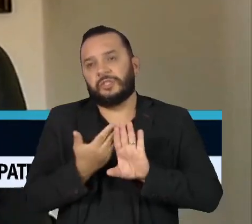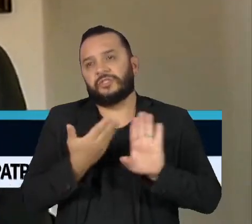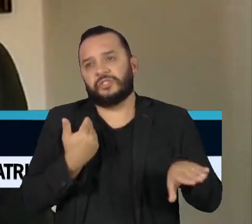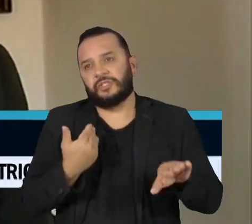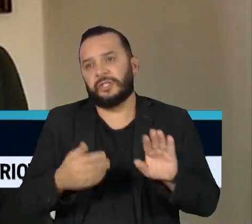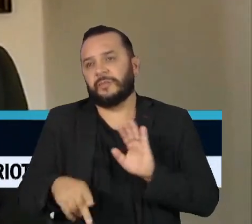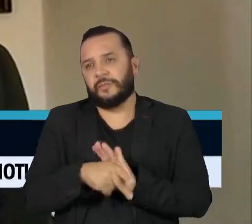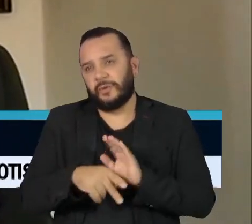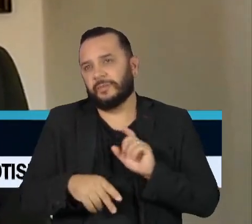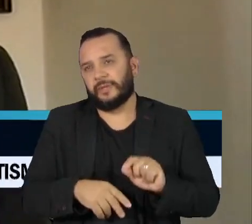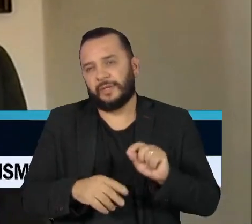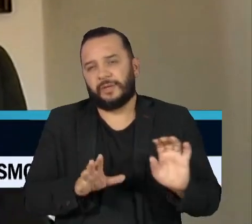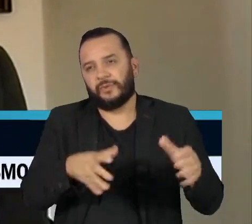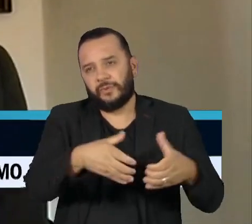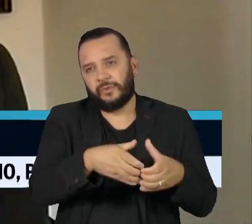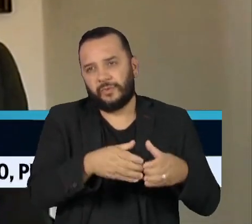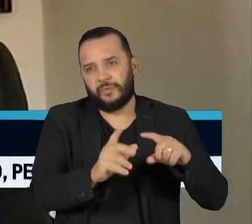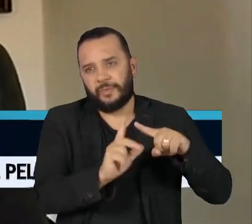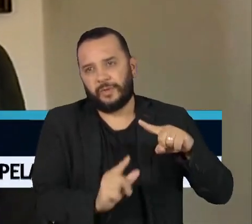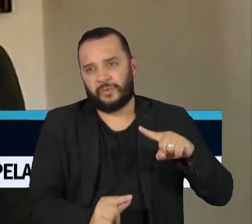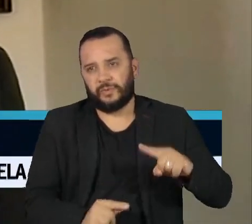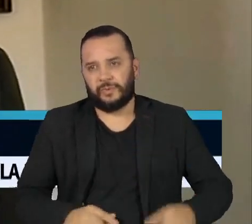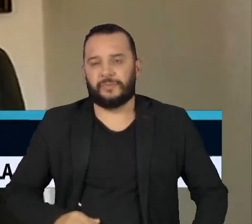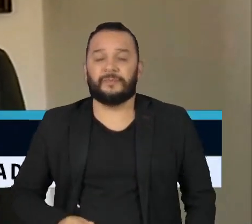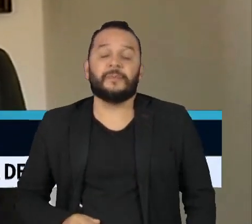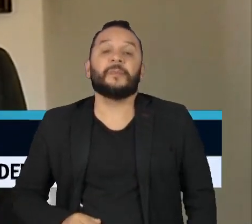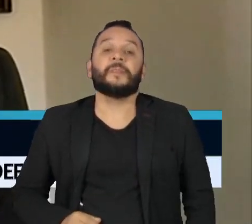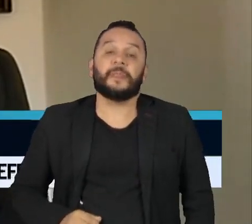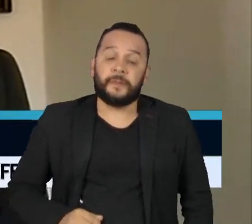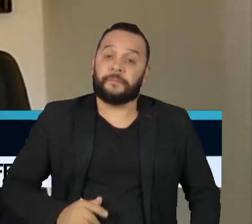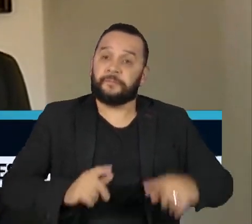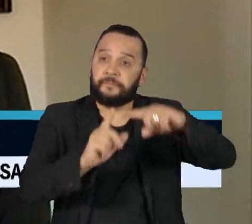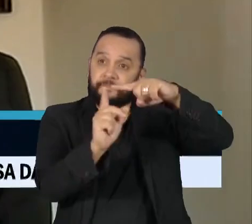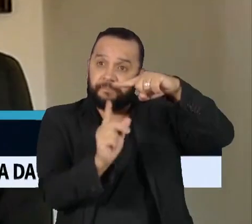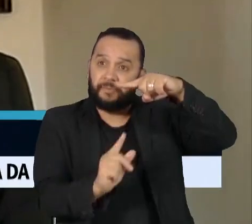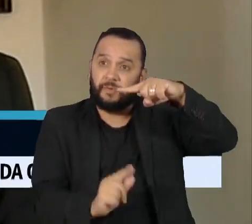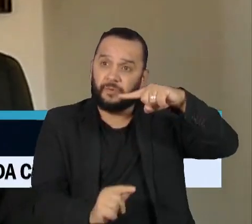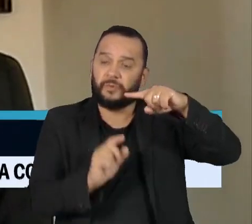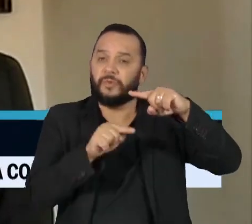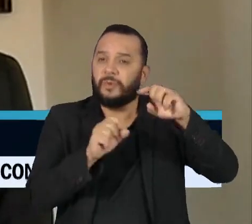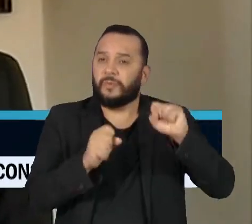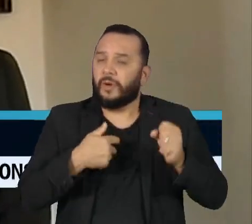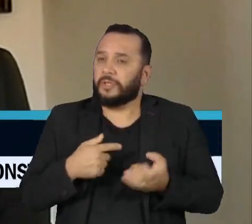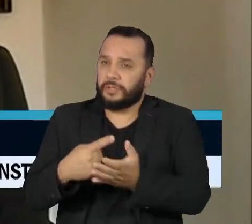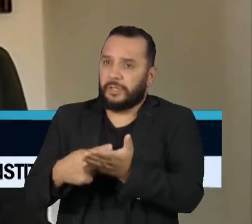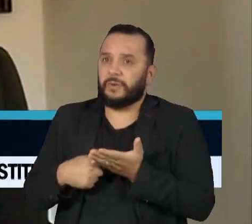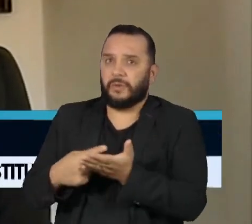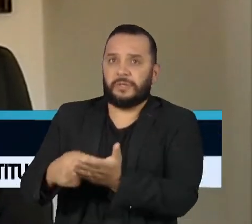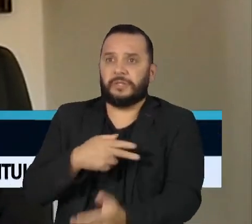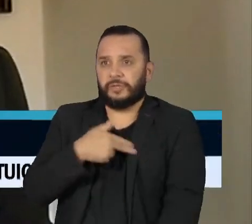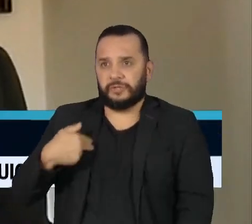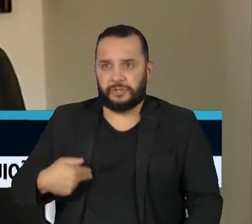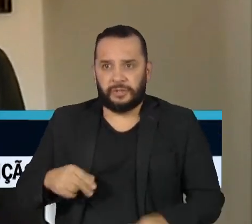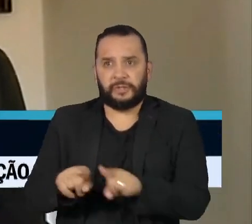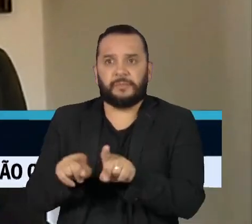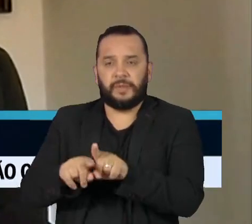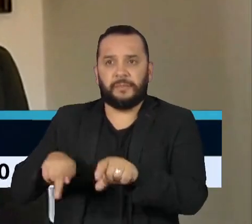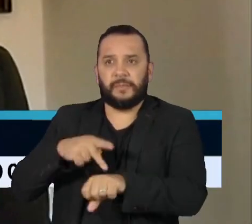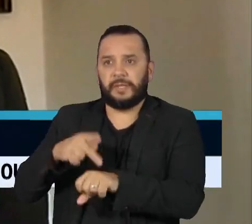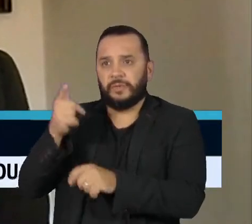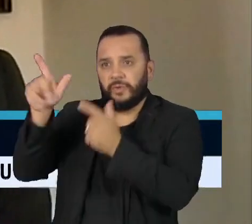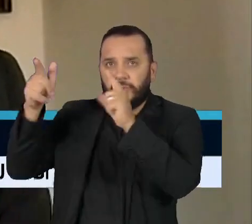O problema em si não é que o Mercosul faça negócios com a China ou outros países. O problema é mais